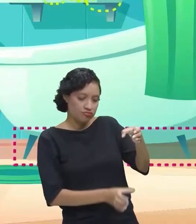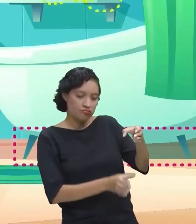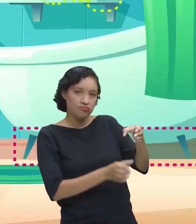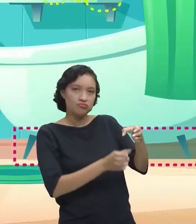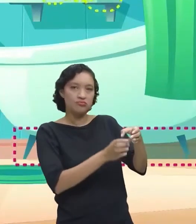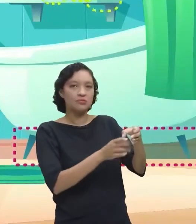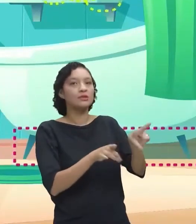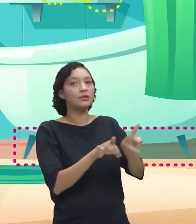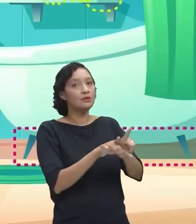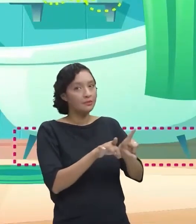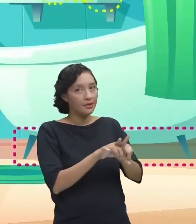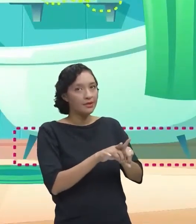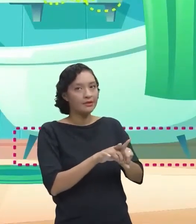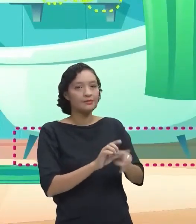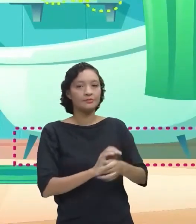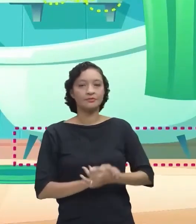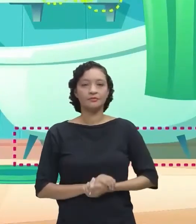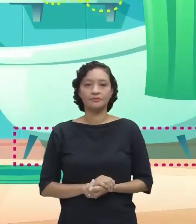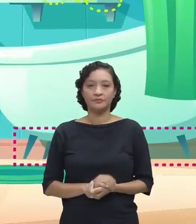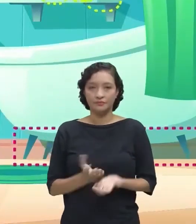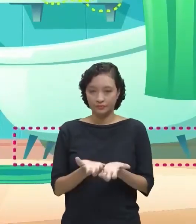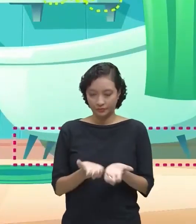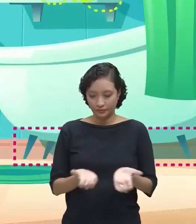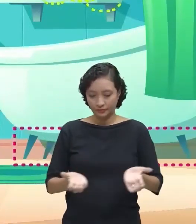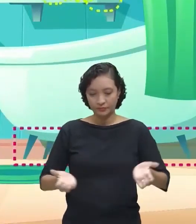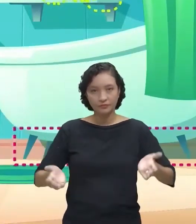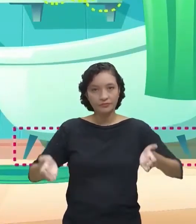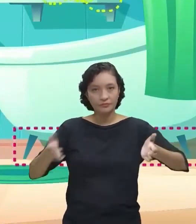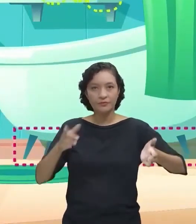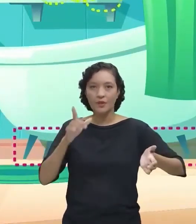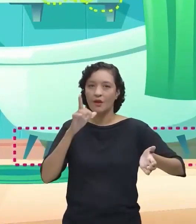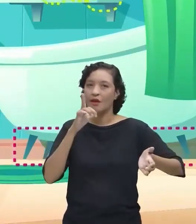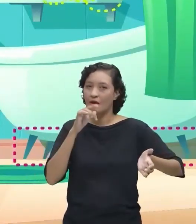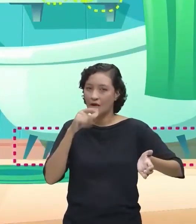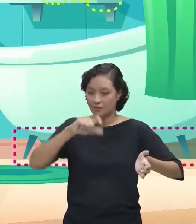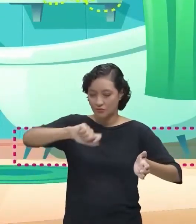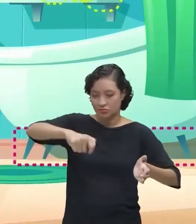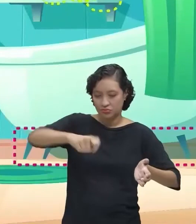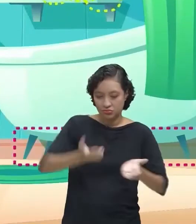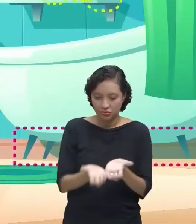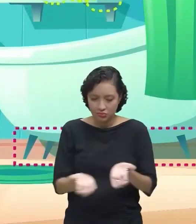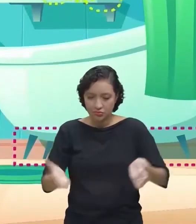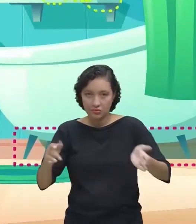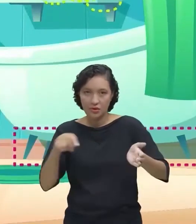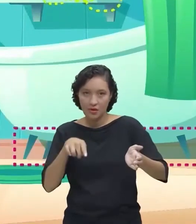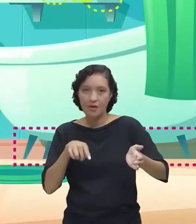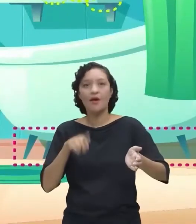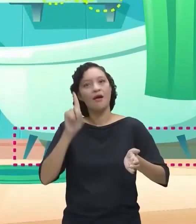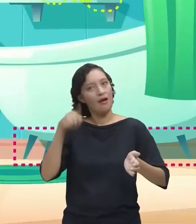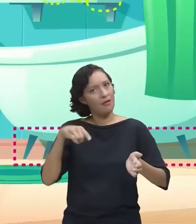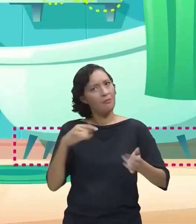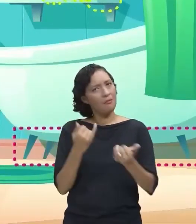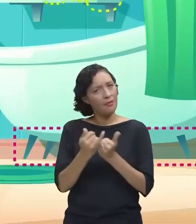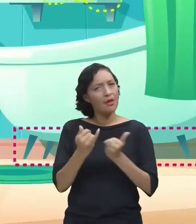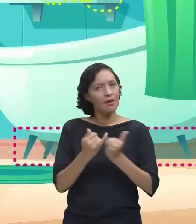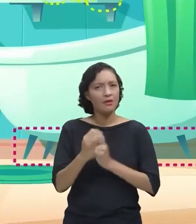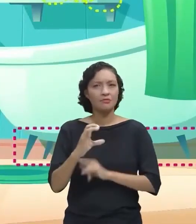também é um cilindro. E a cuba da pia, ela parece um cone, né? Ali em cima, ó,